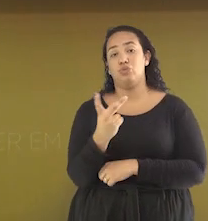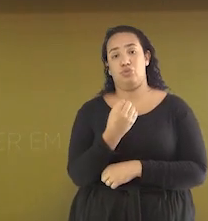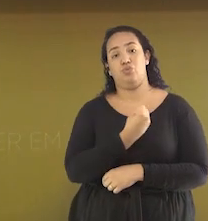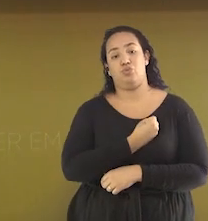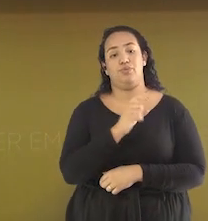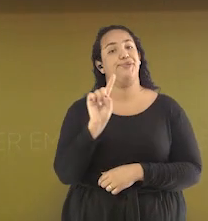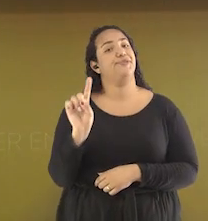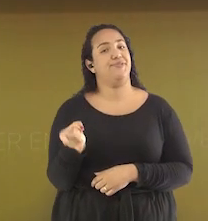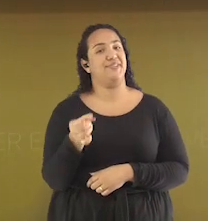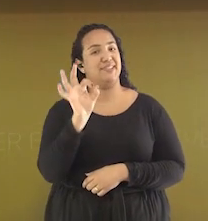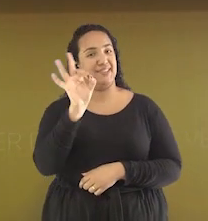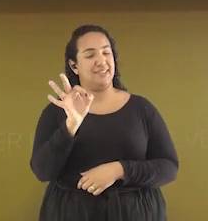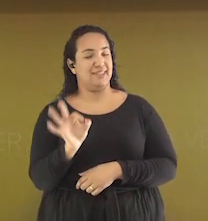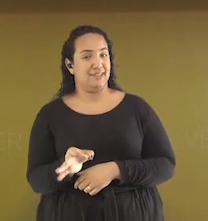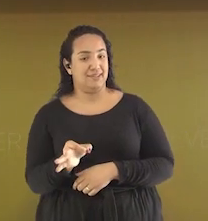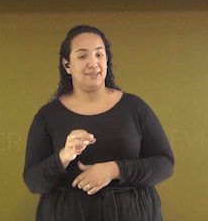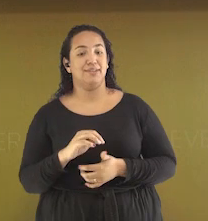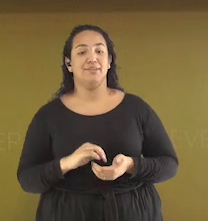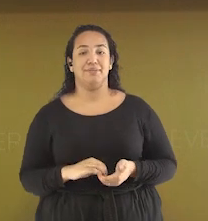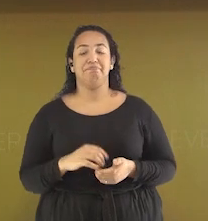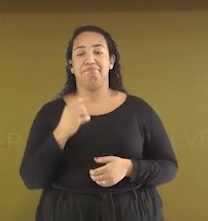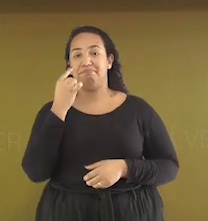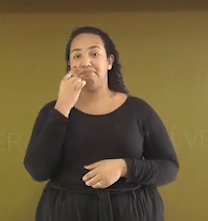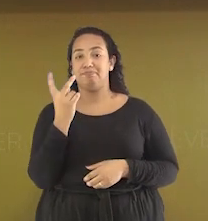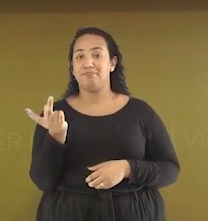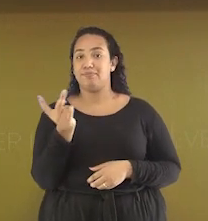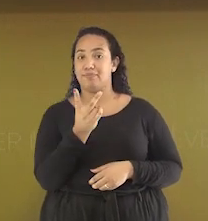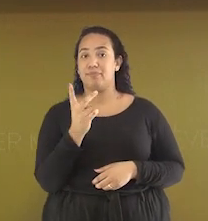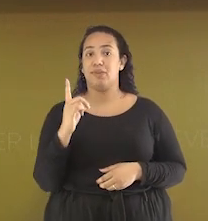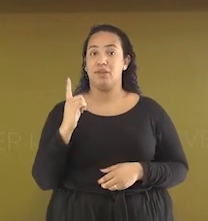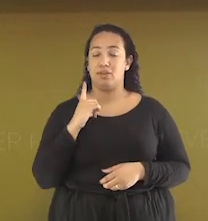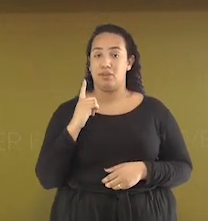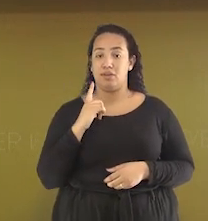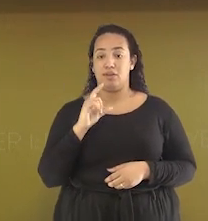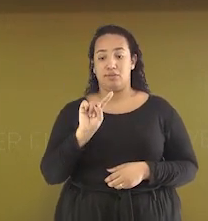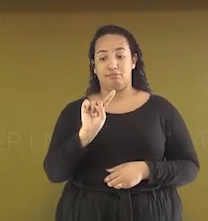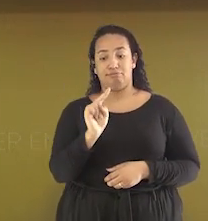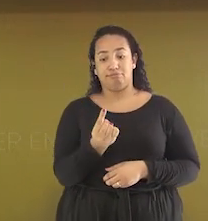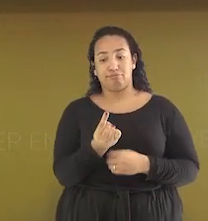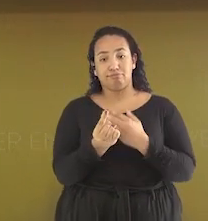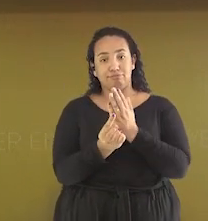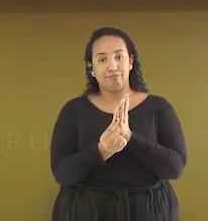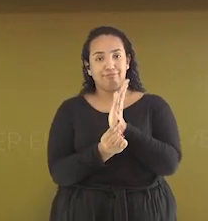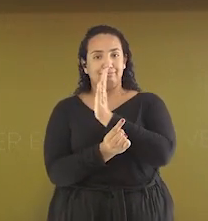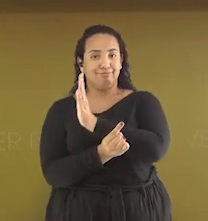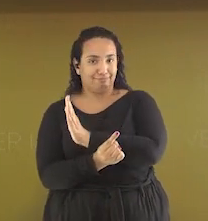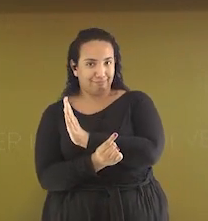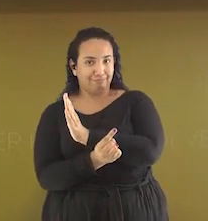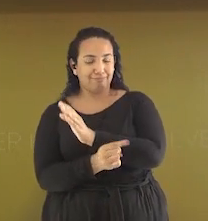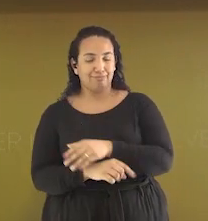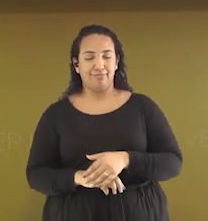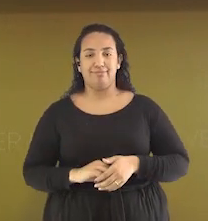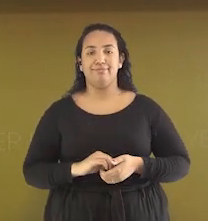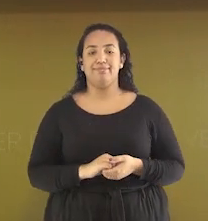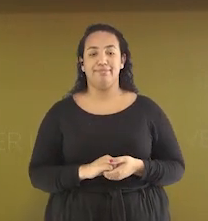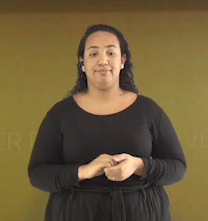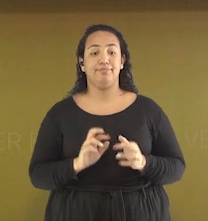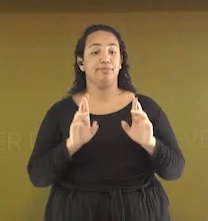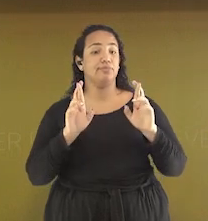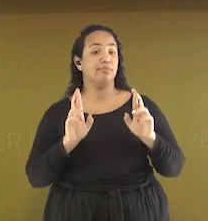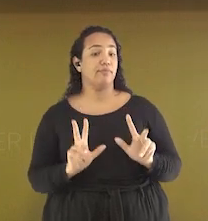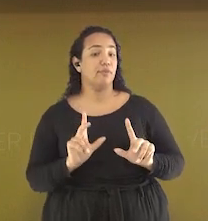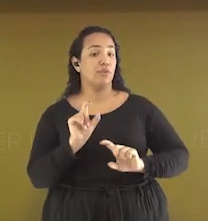números decimais, os dois, pois possuem uma parte decimal separada por